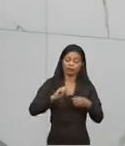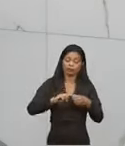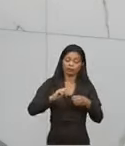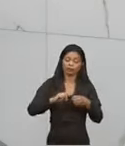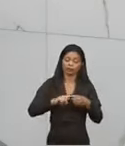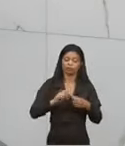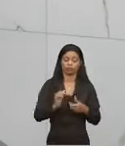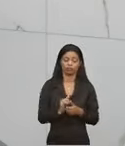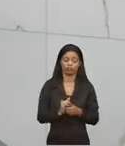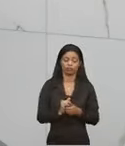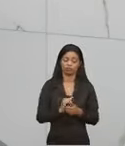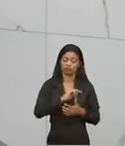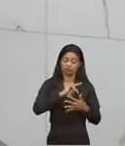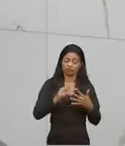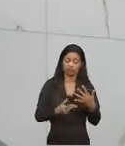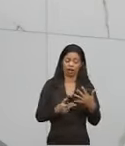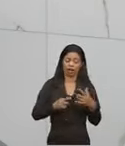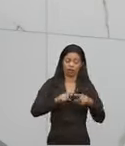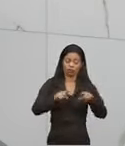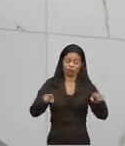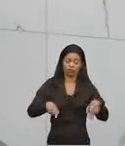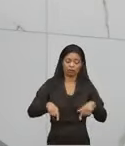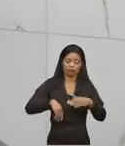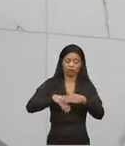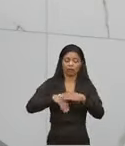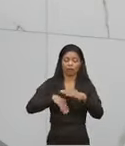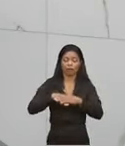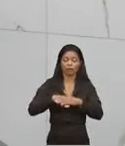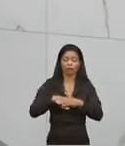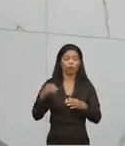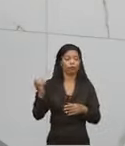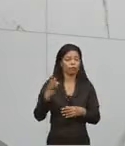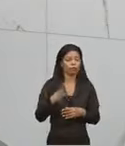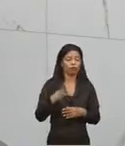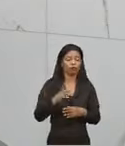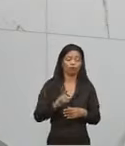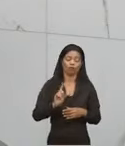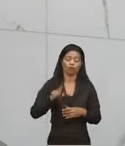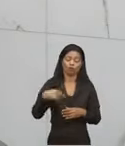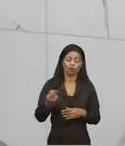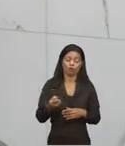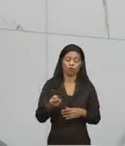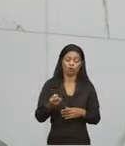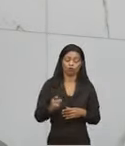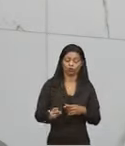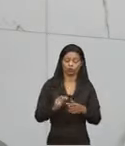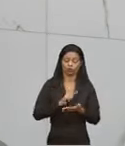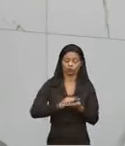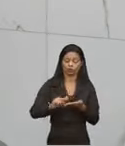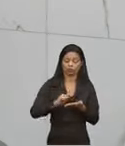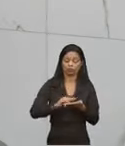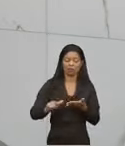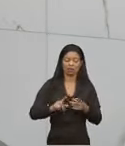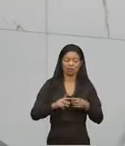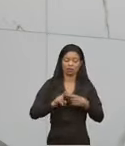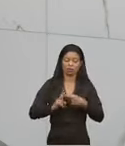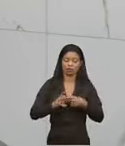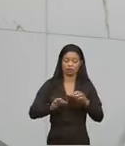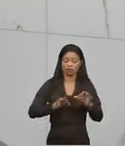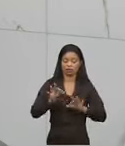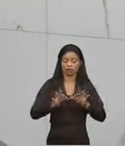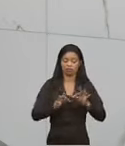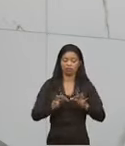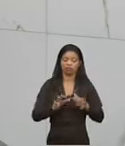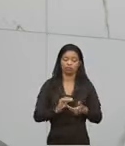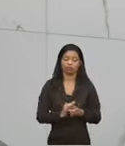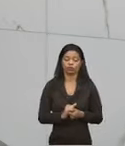reconstruídos, uns campos novos, outros sendo todos requalificados, e estamos sabendo, Mar de Areia, estamos vendo o quanto o esporte